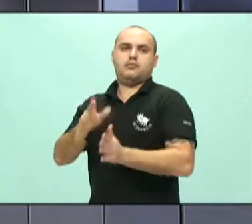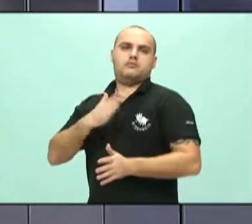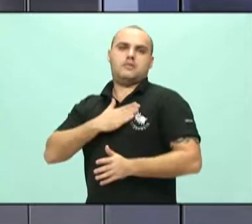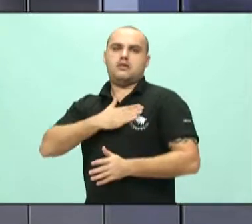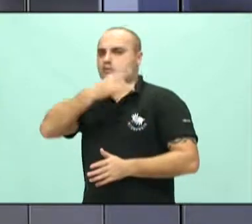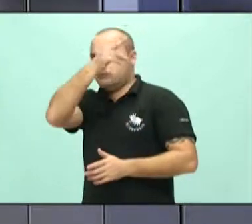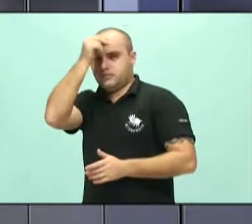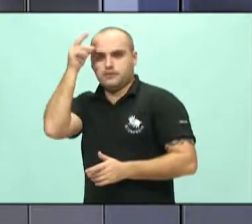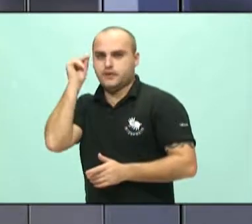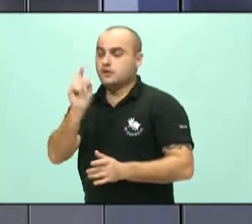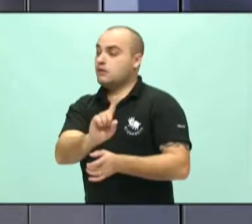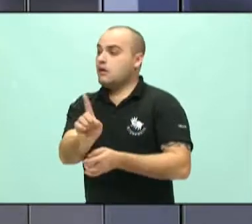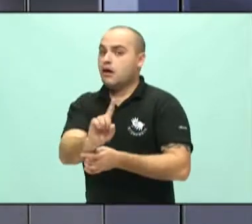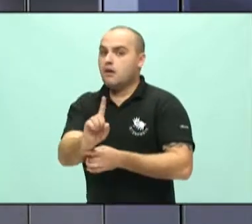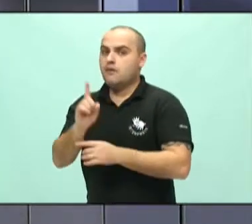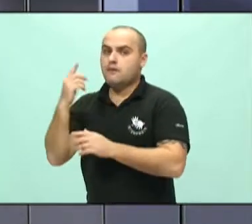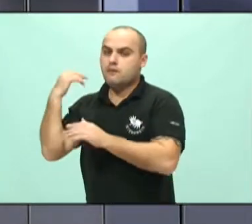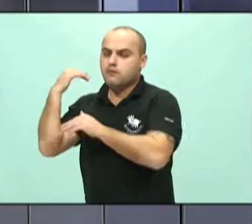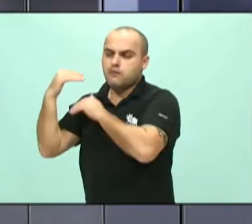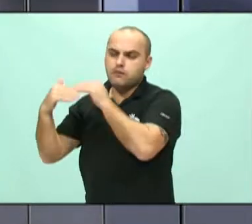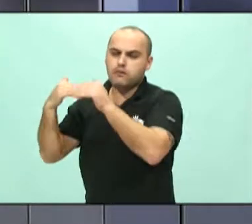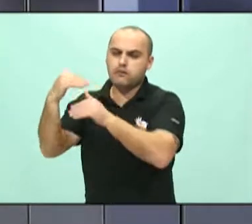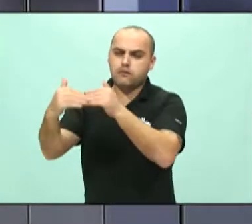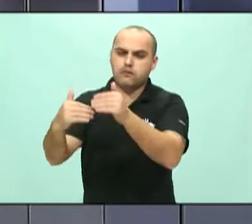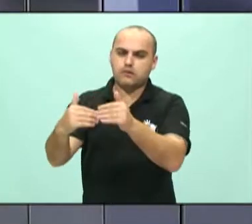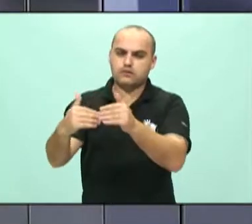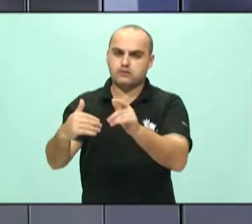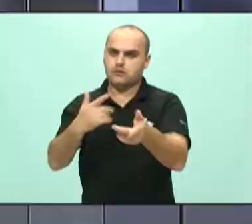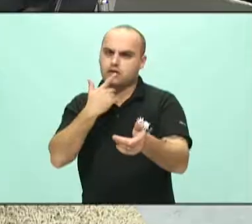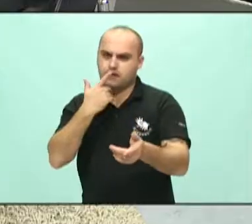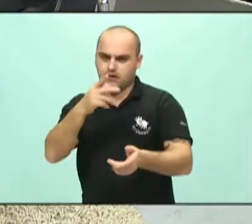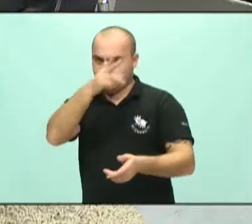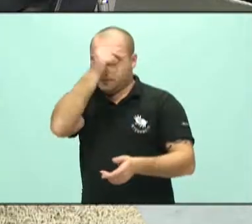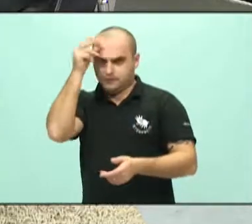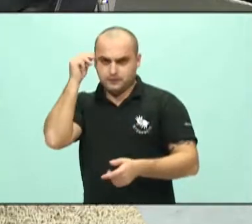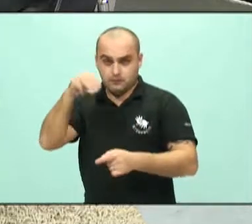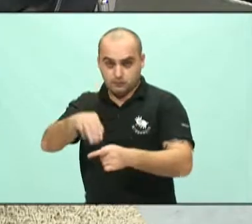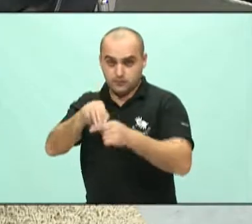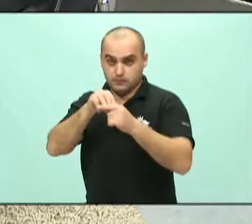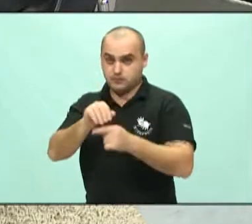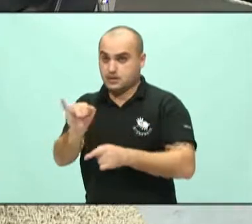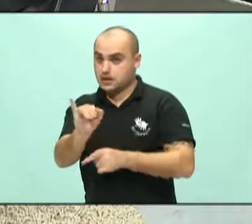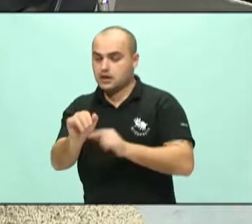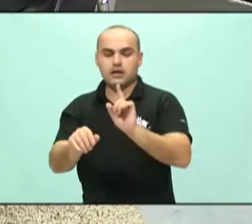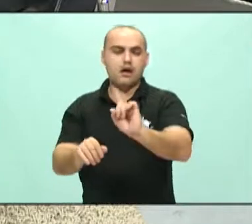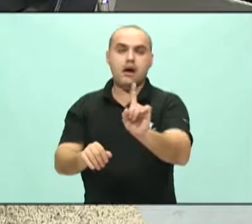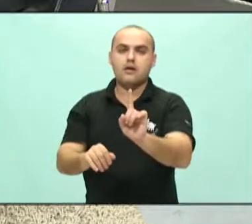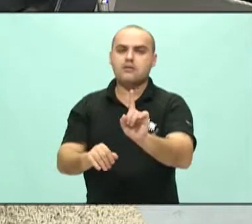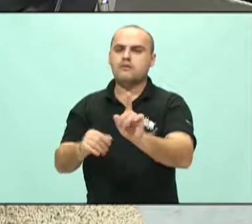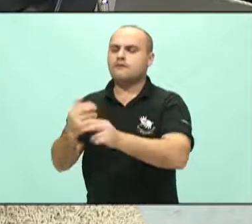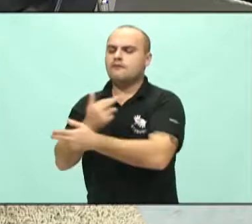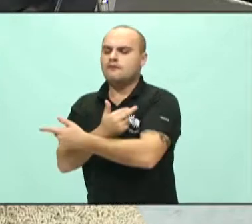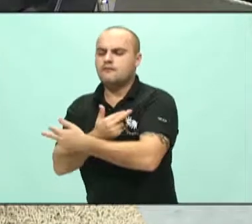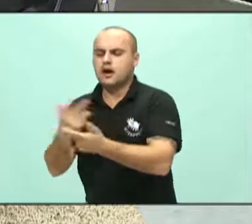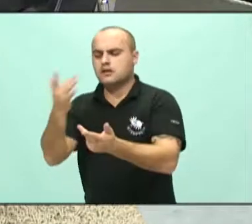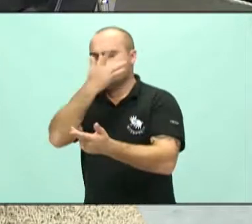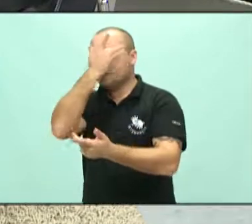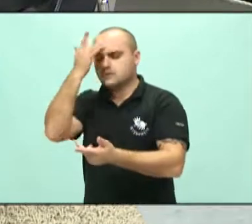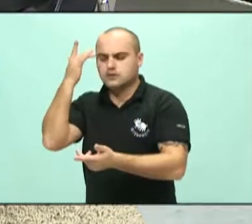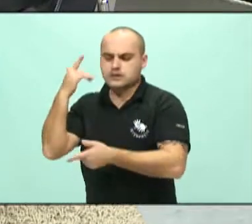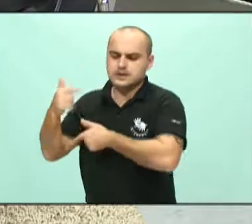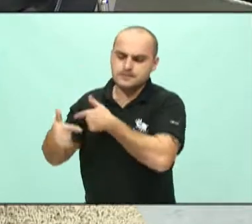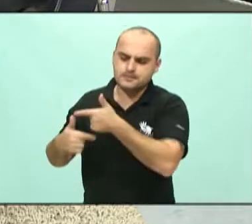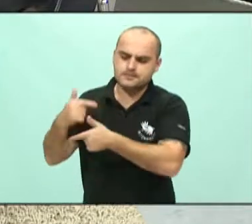mérito de muita gente. Mérito nosso, que eu digo, claro. Do governo municipal, claro. Atual, não. Isso é mérito de muita gente ao longo de muito